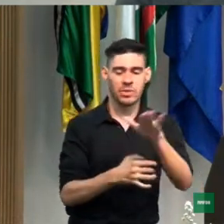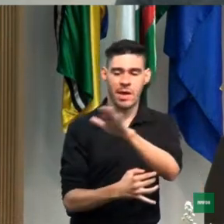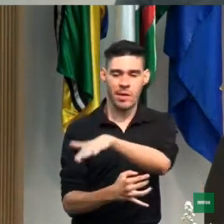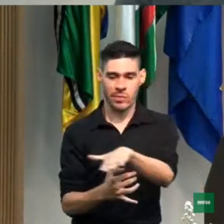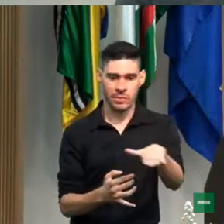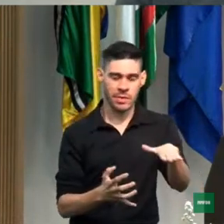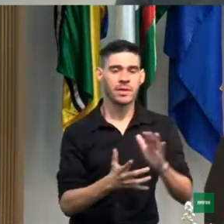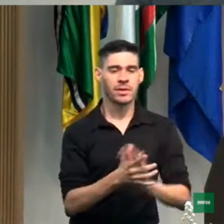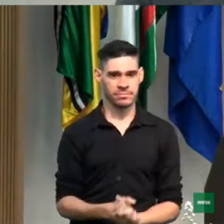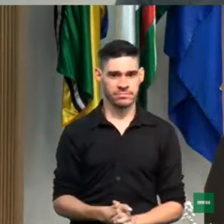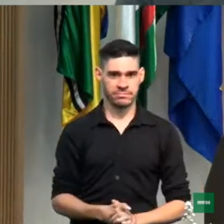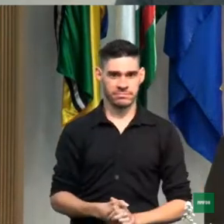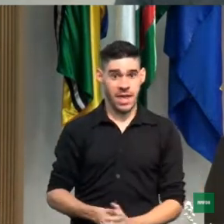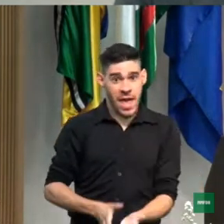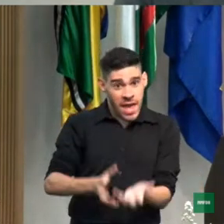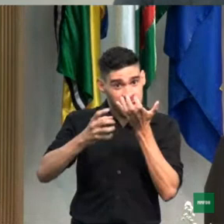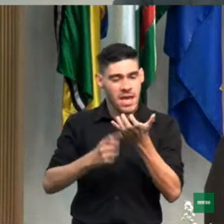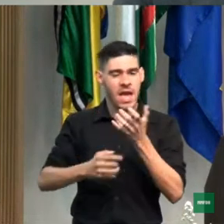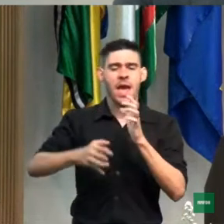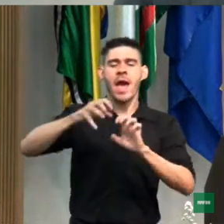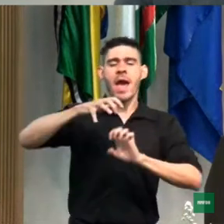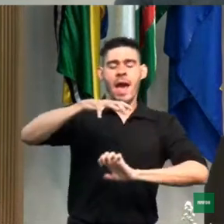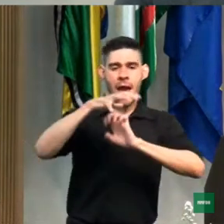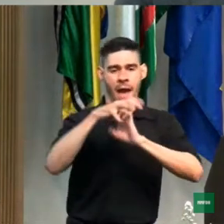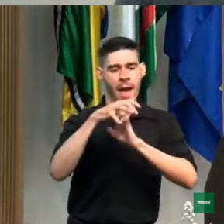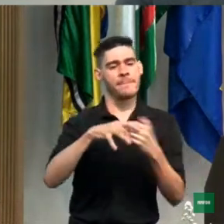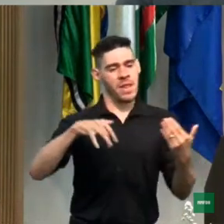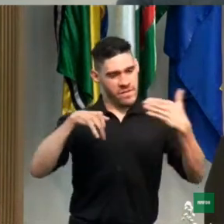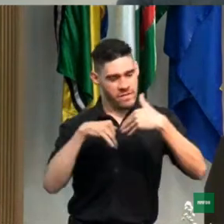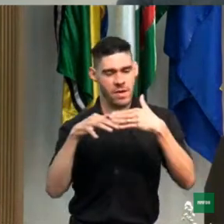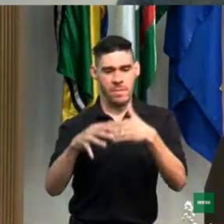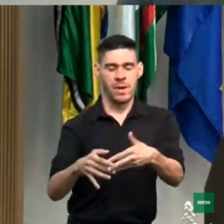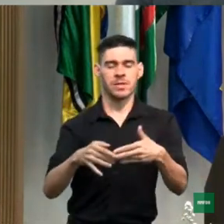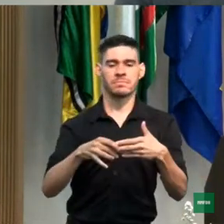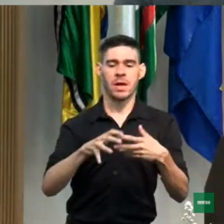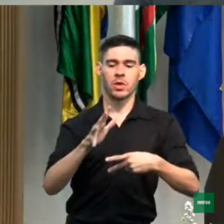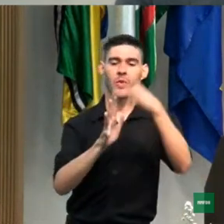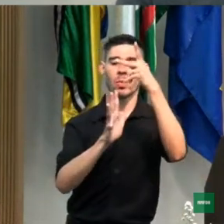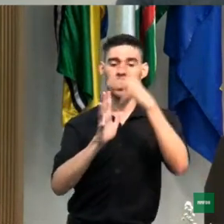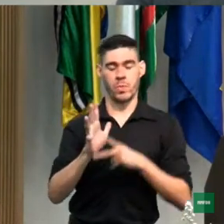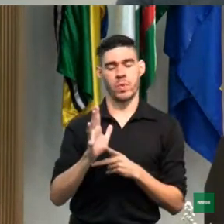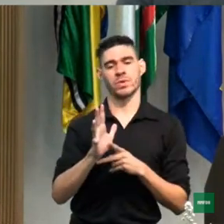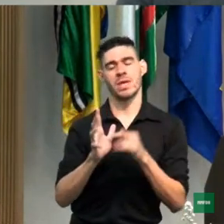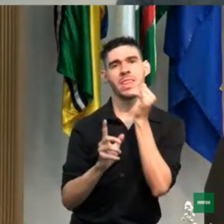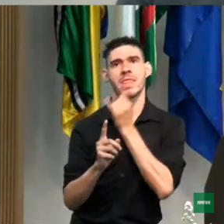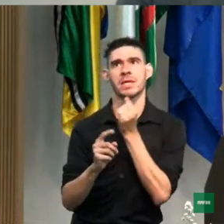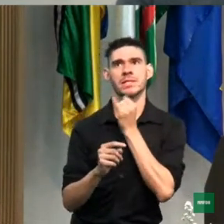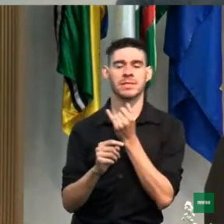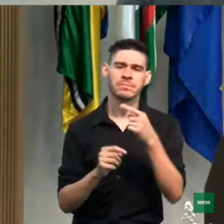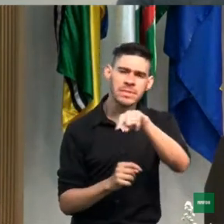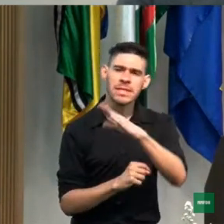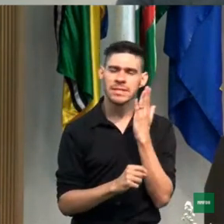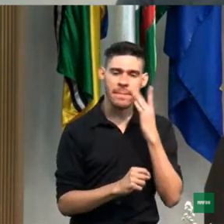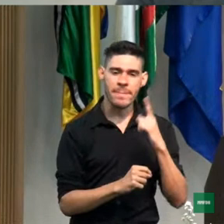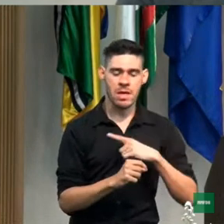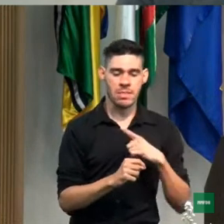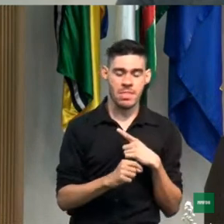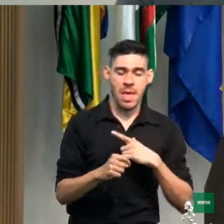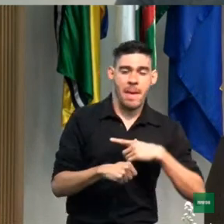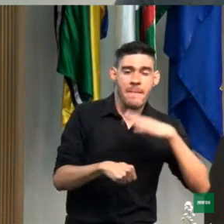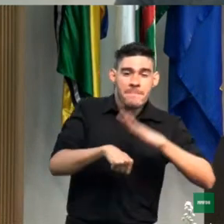quer que as empresas venham participar das nossas iniciativas. Por exemplo, gente, vocês sabiam que nós temos mais de 2 mil crianças e